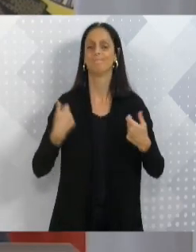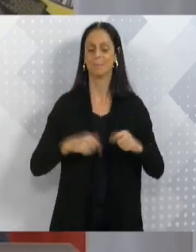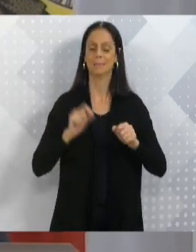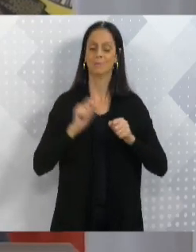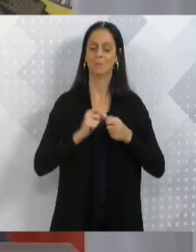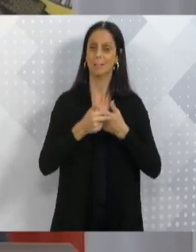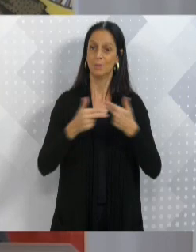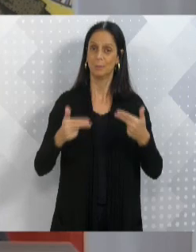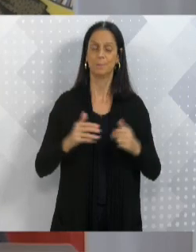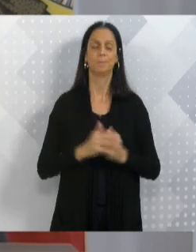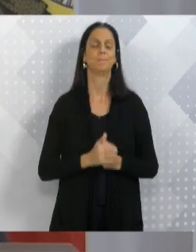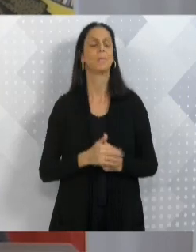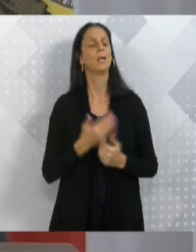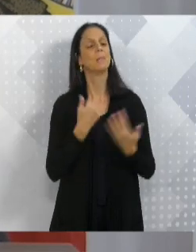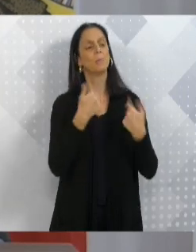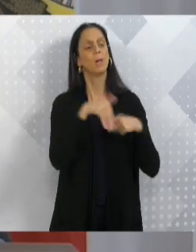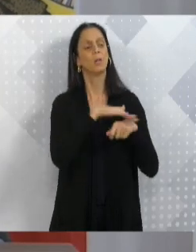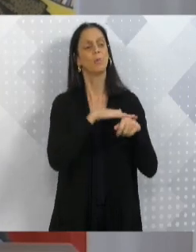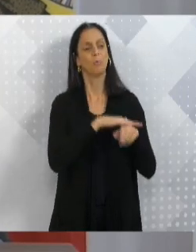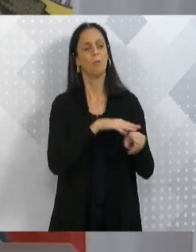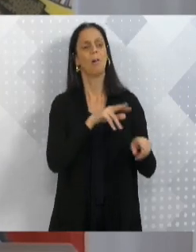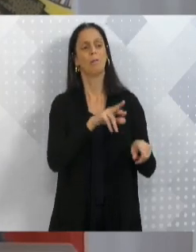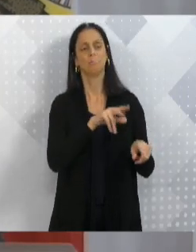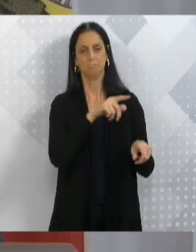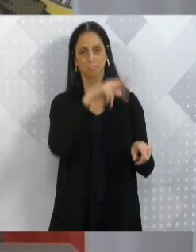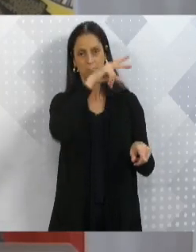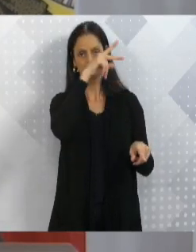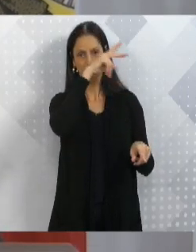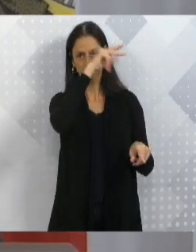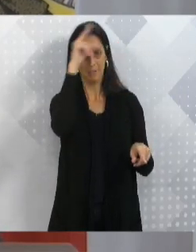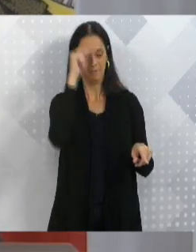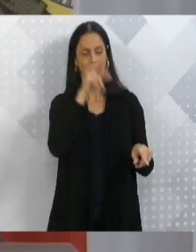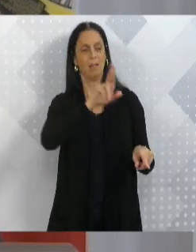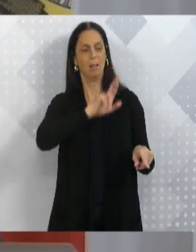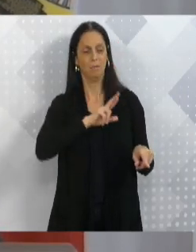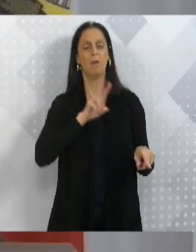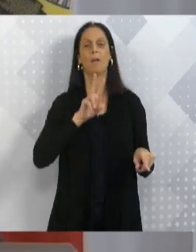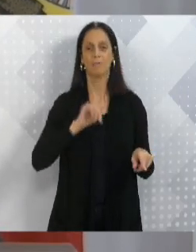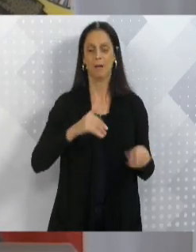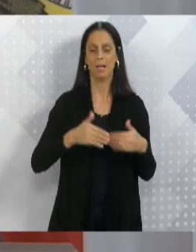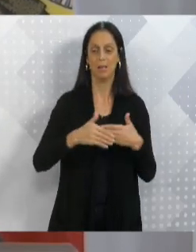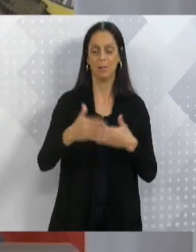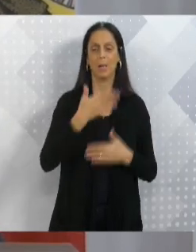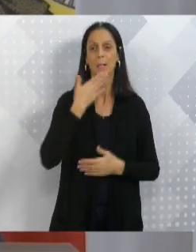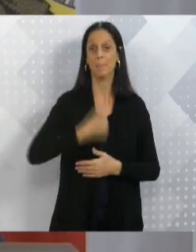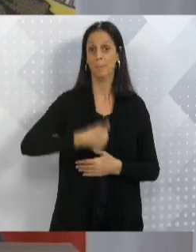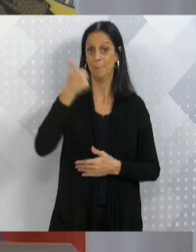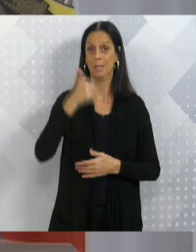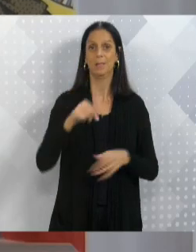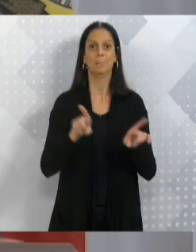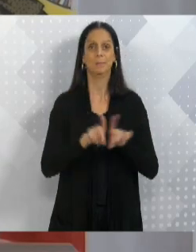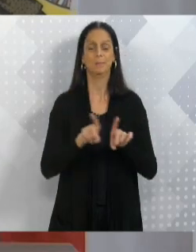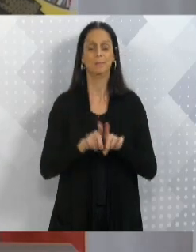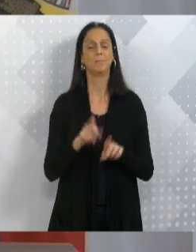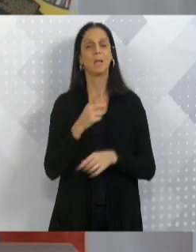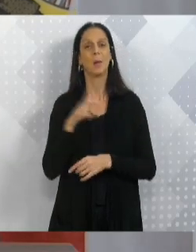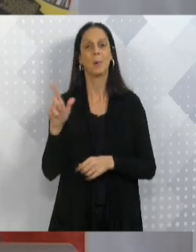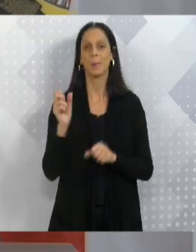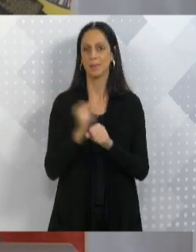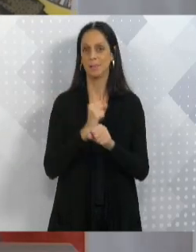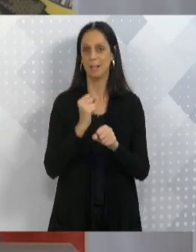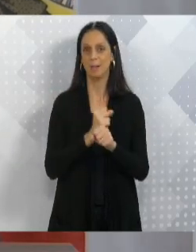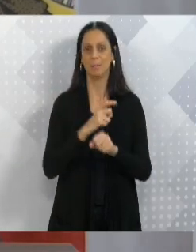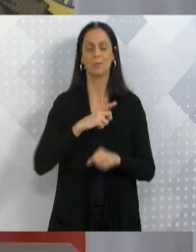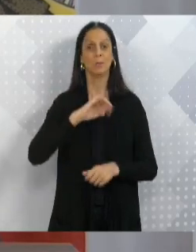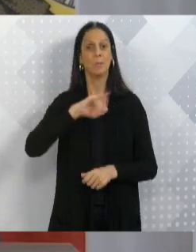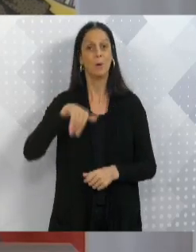prefeito disse que vai atender o nosso pedido e aí estamos também buscando essas melhorias. Quero destacar também aqui uma obra que eu tive a oportunidade